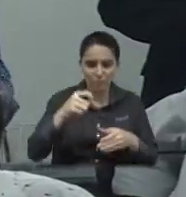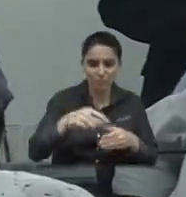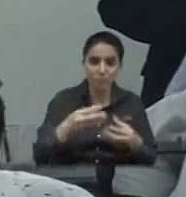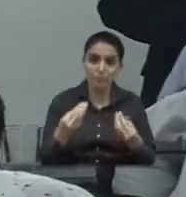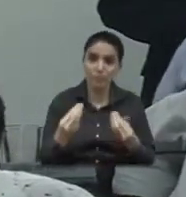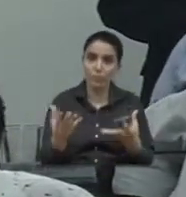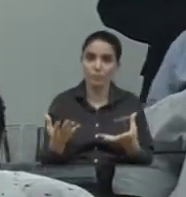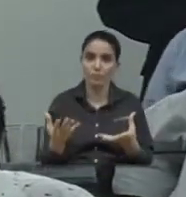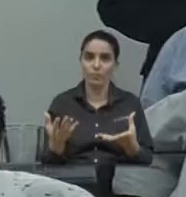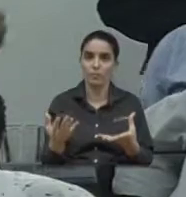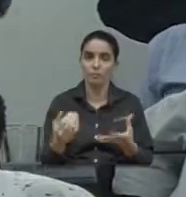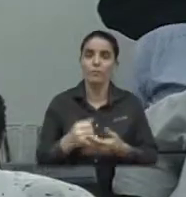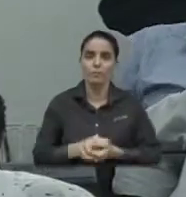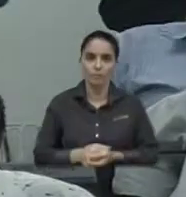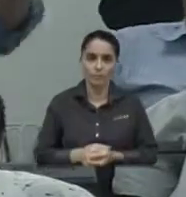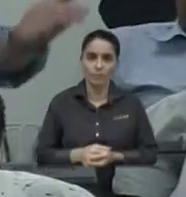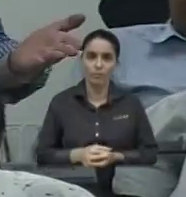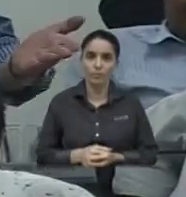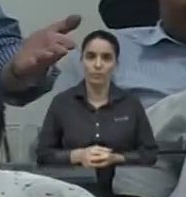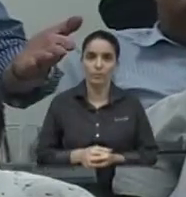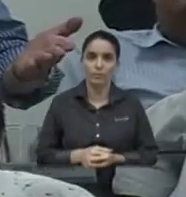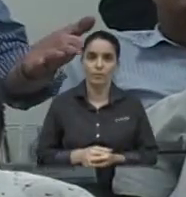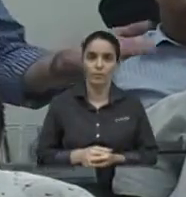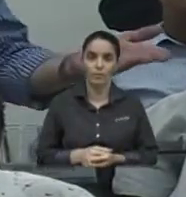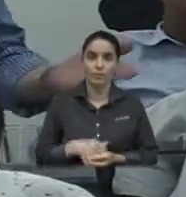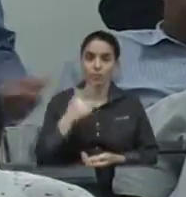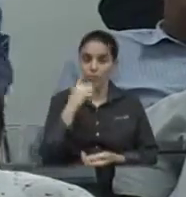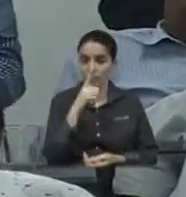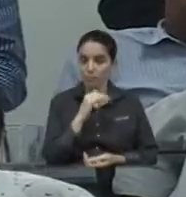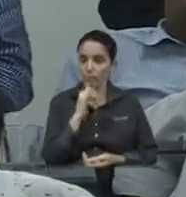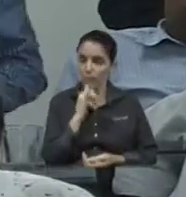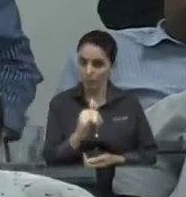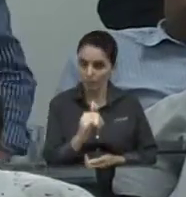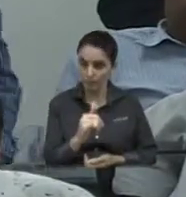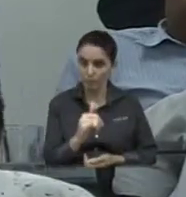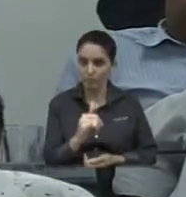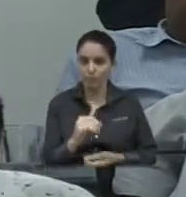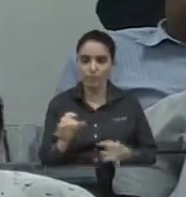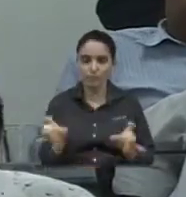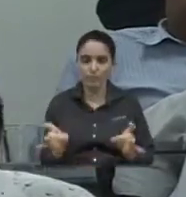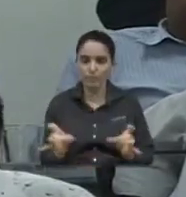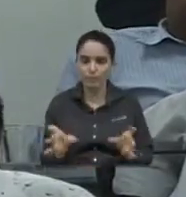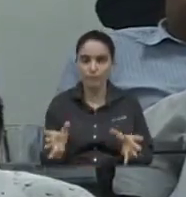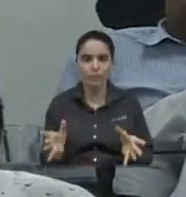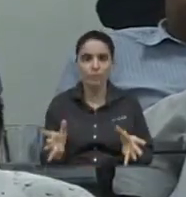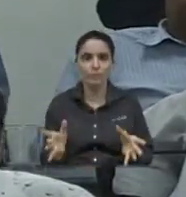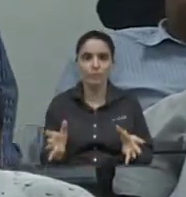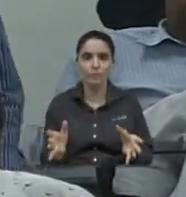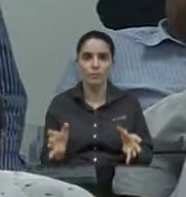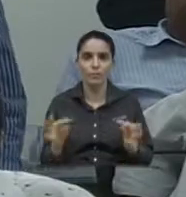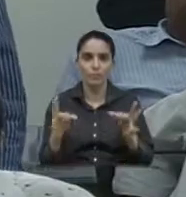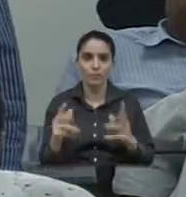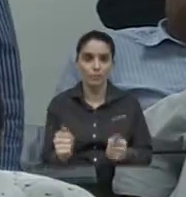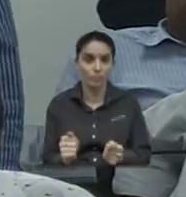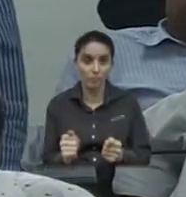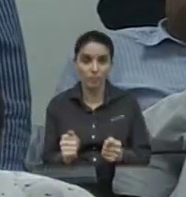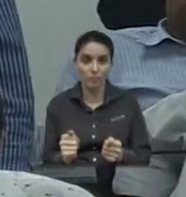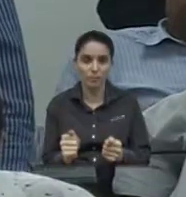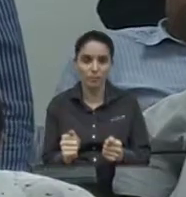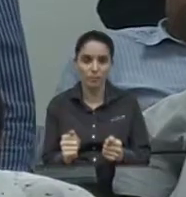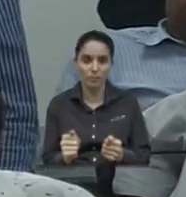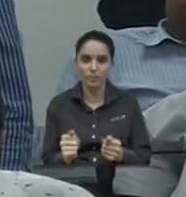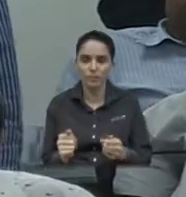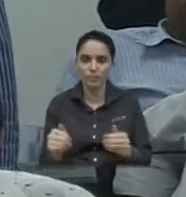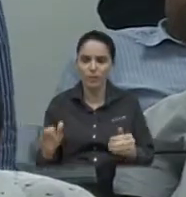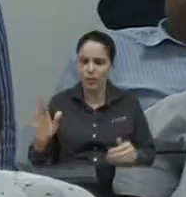e ainda temos que comprar a máquina pronta. Quer dizer, nós vendemos a preço, viu, vereador Nilton, como disse, a preço de banana,